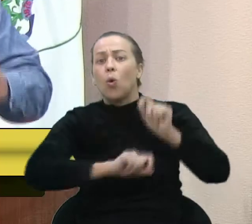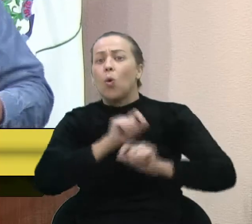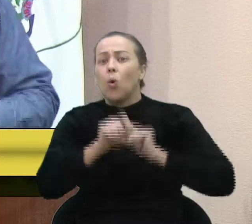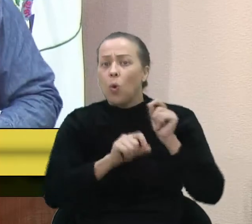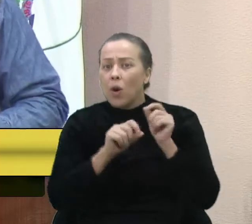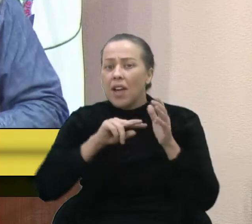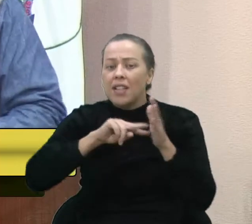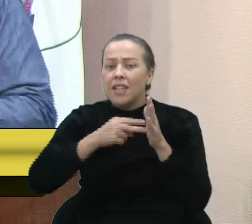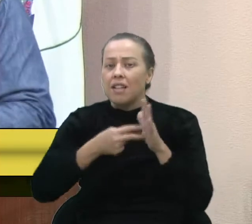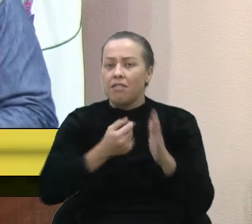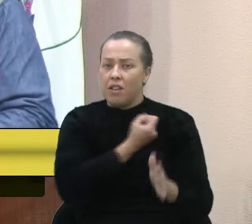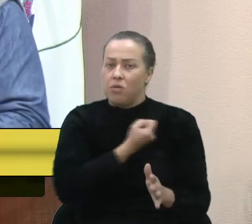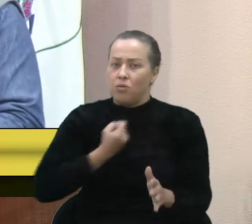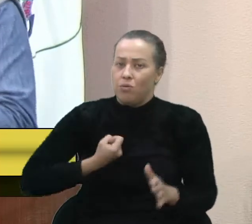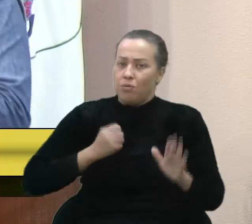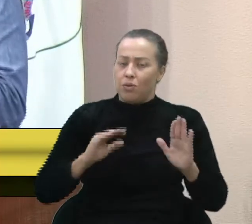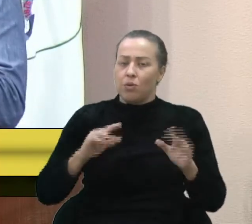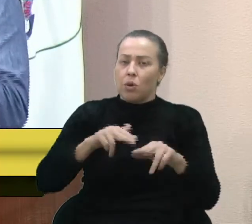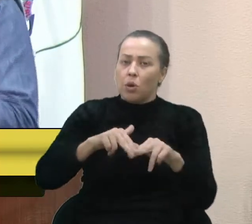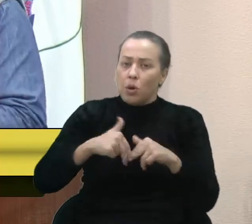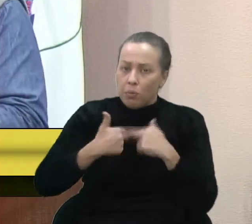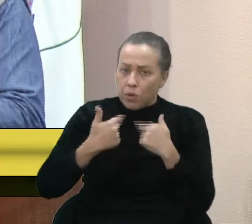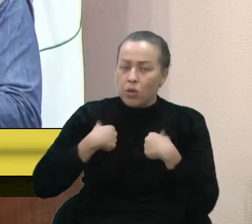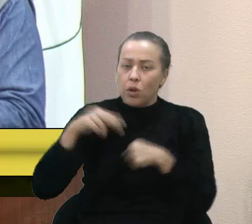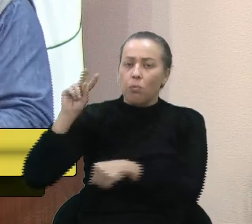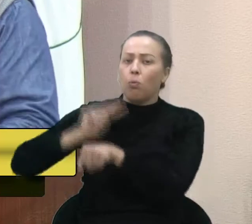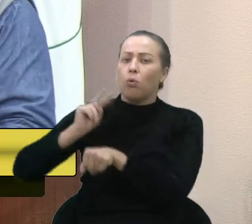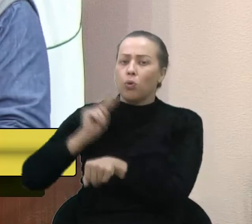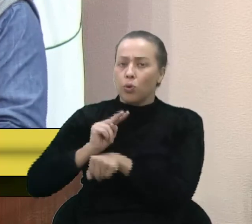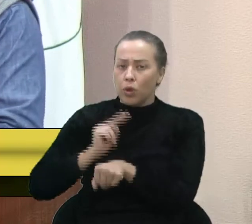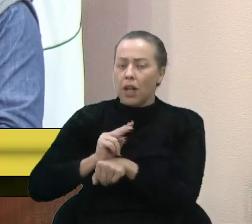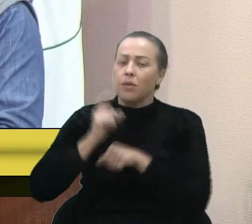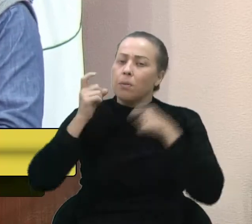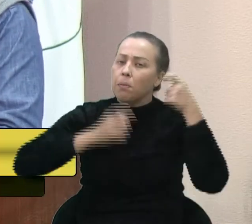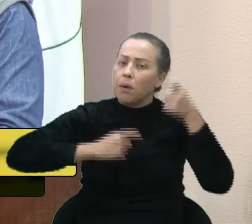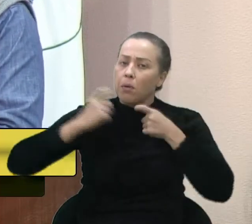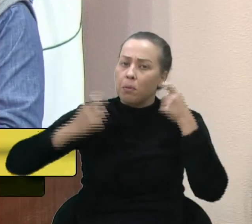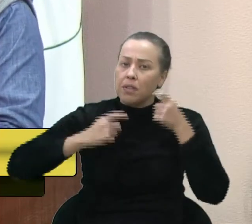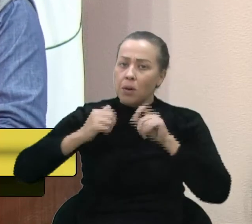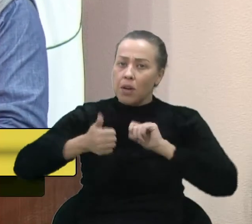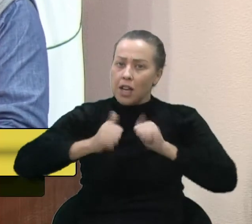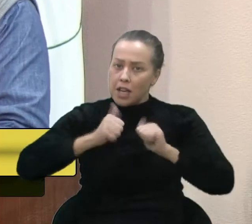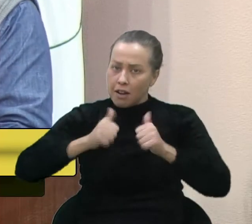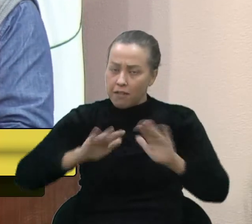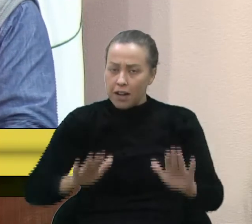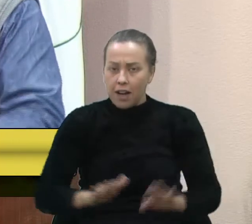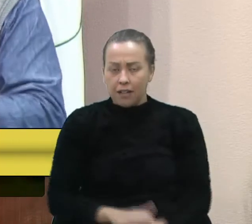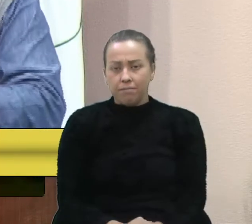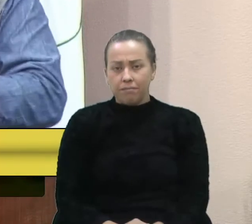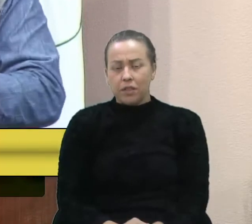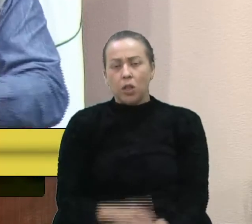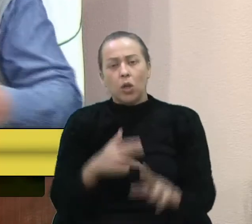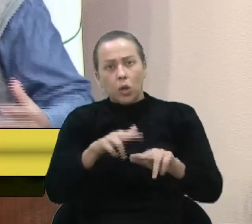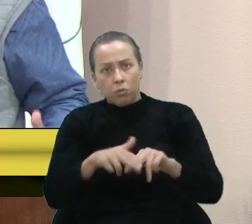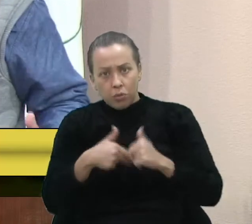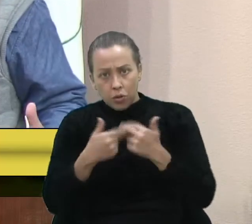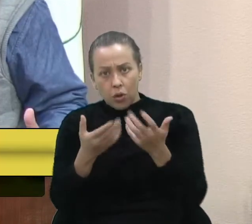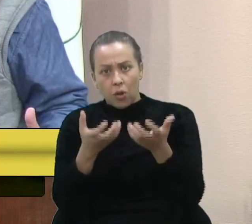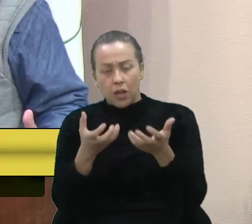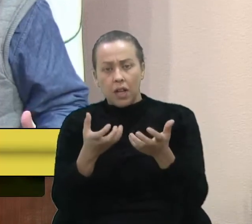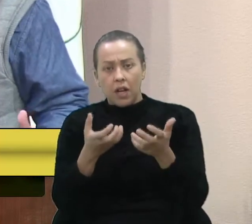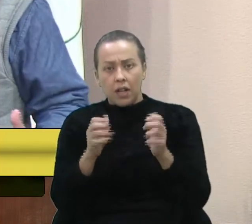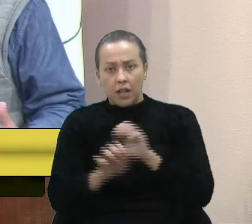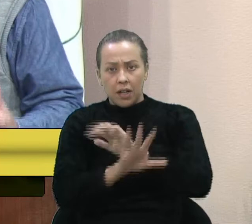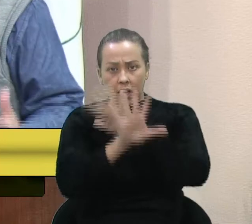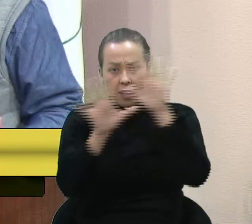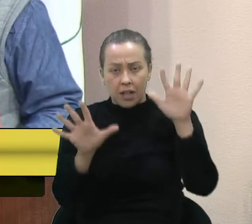números significam. Por isso que eu tenho muita precaução e preocupação em avaliá-los. Por isso, né, eu queria deixar aqui